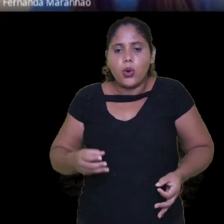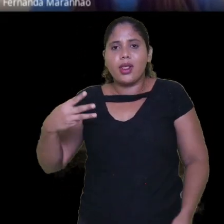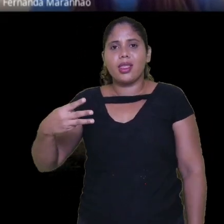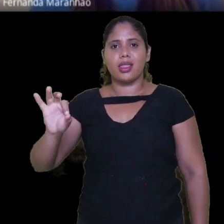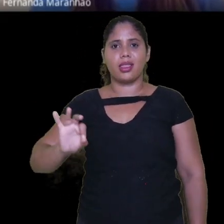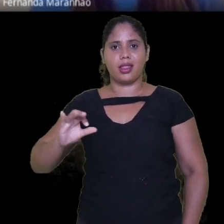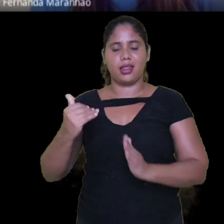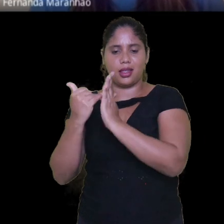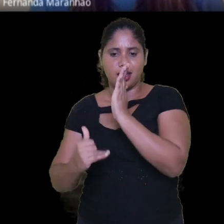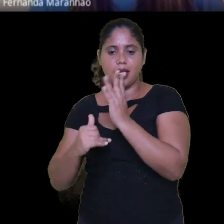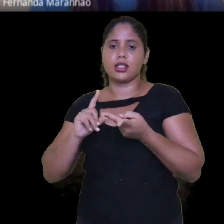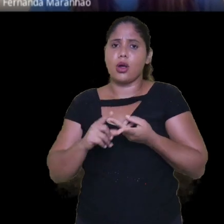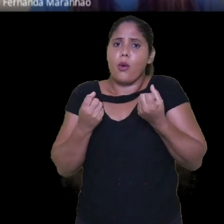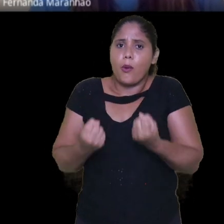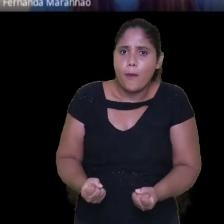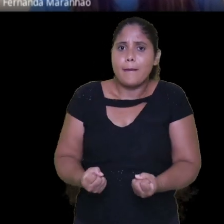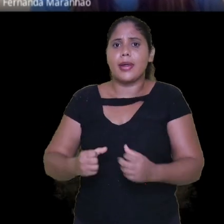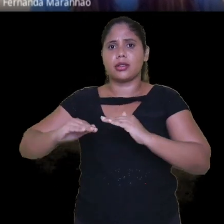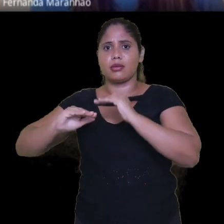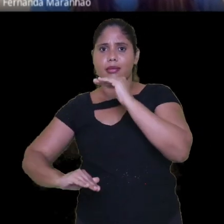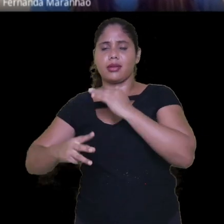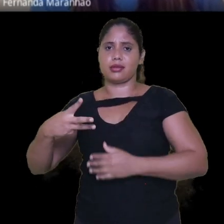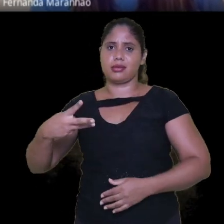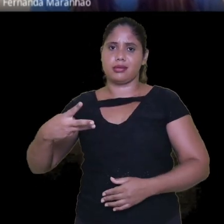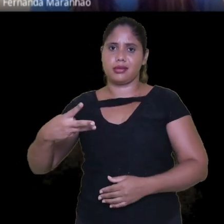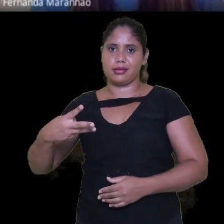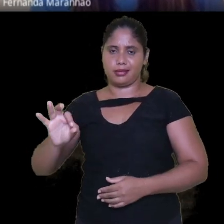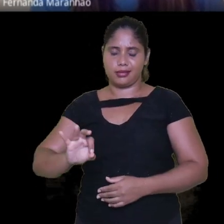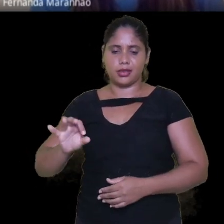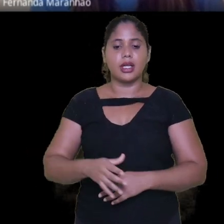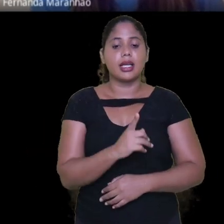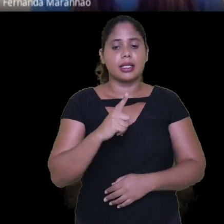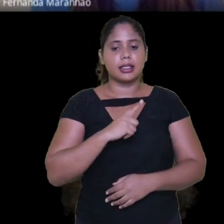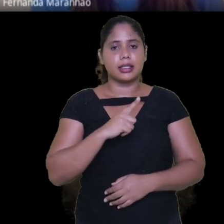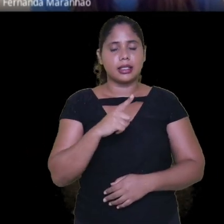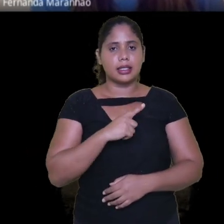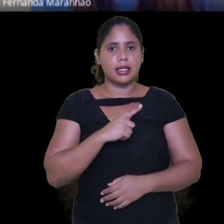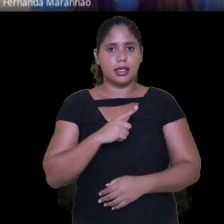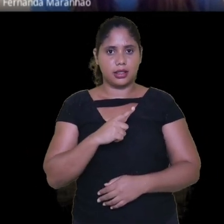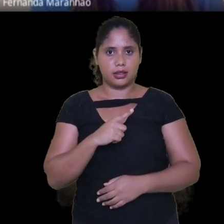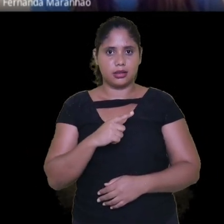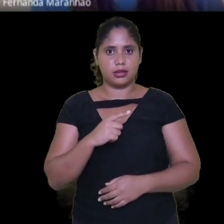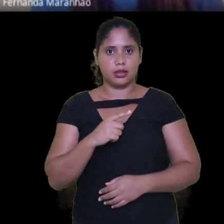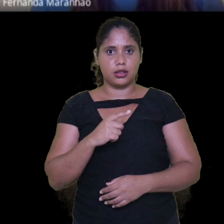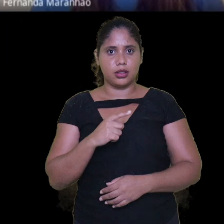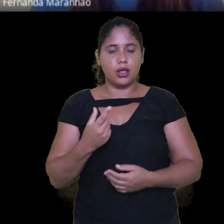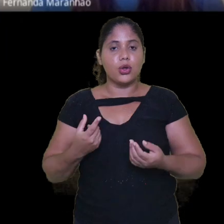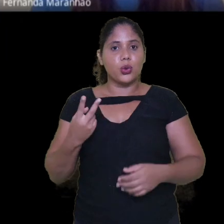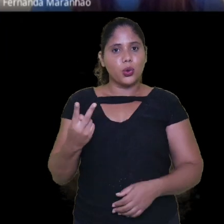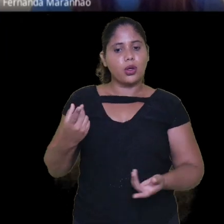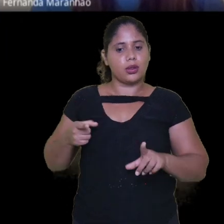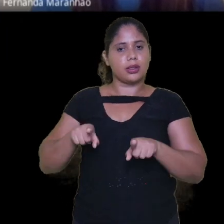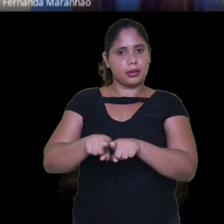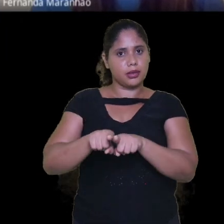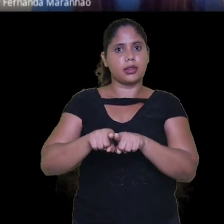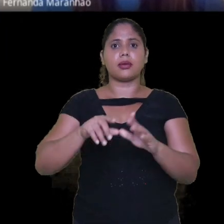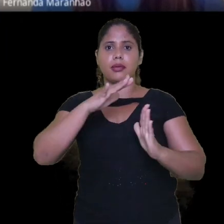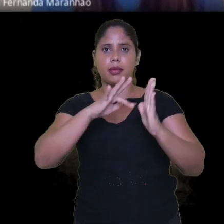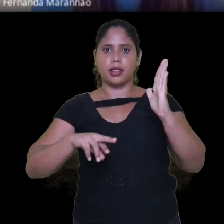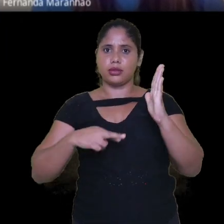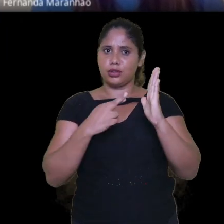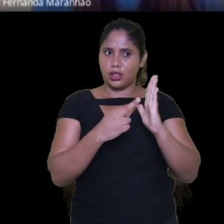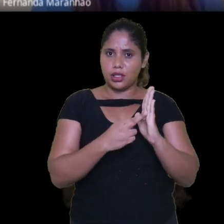peso fetal estimado ou a circunferência abdominal abaixo do percentil 10, combinados com alteração do Doppler das artérias